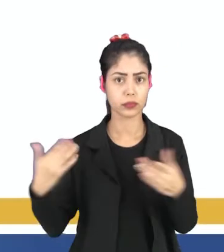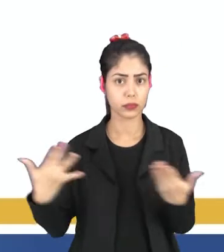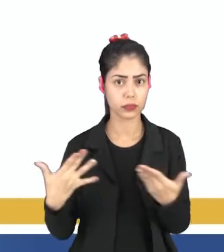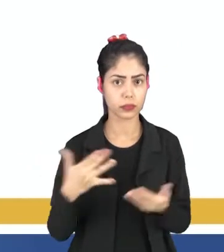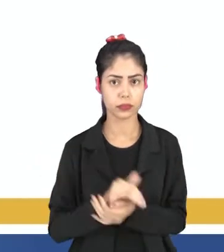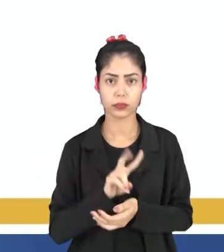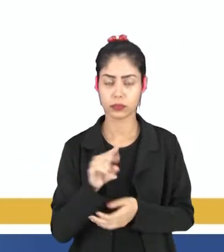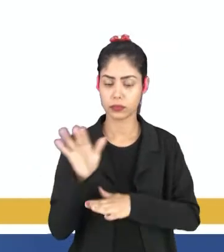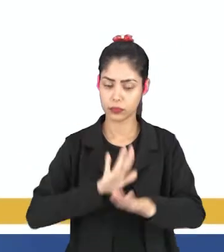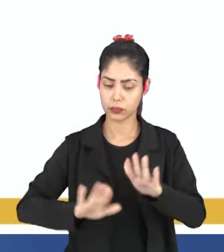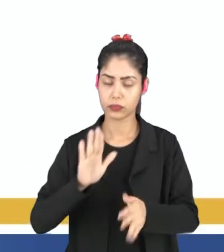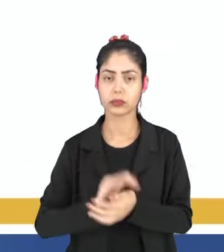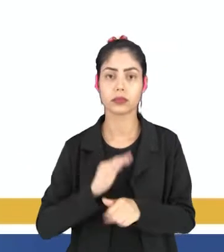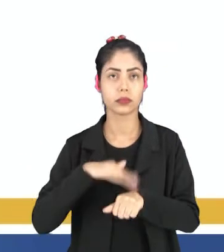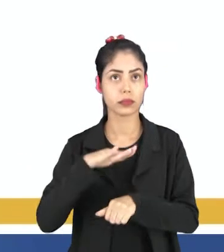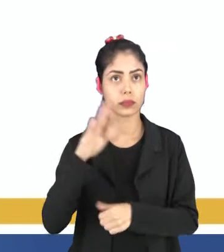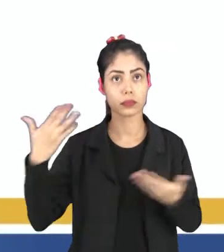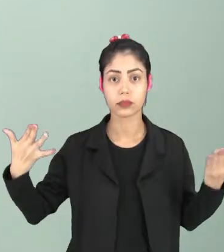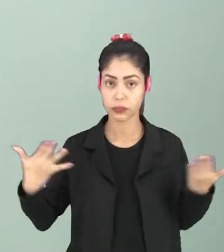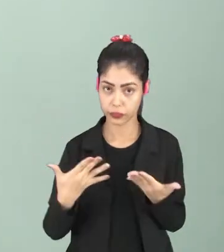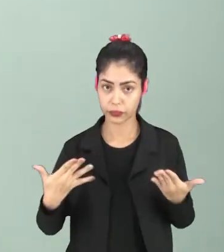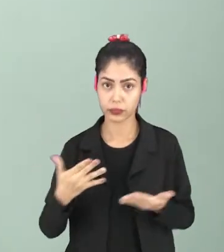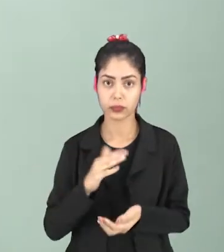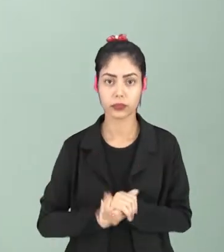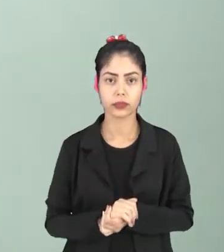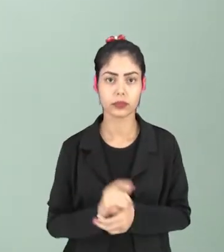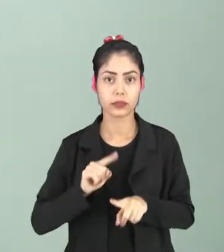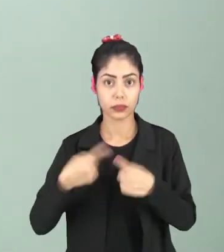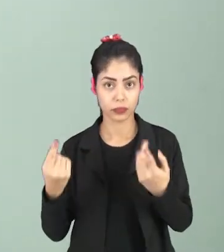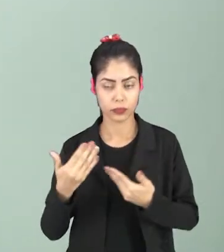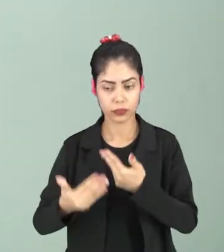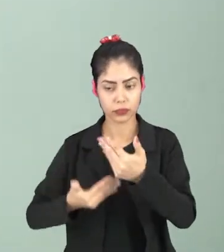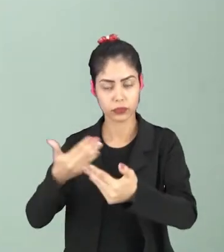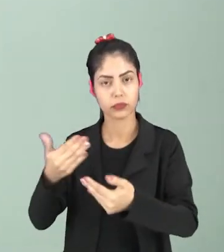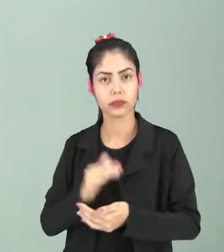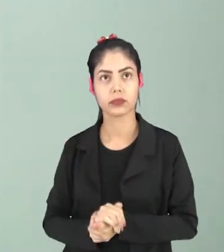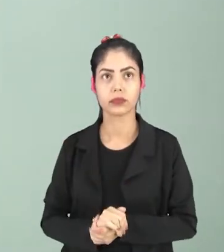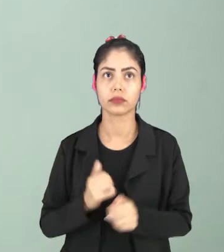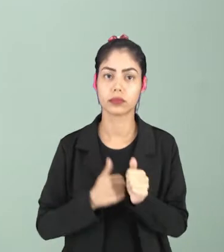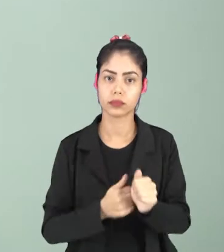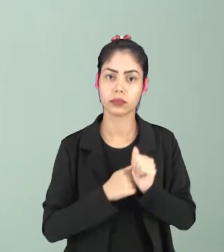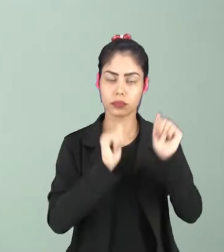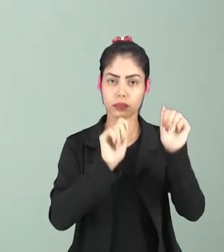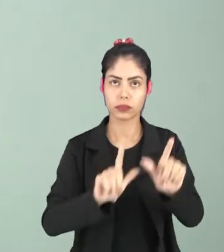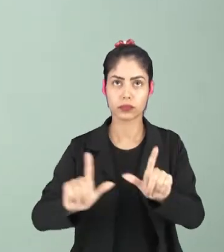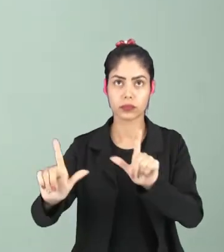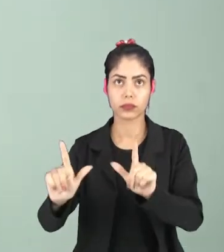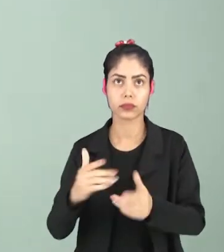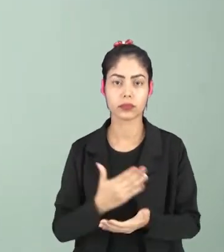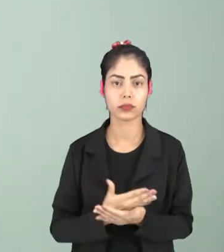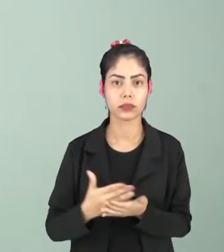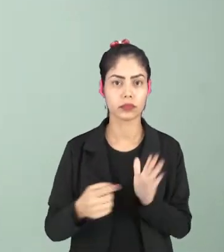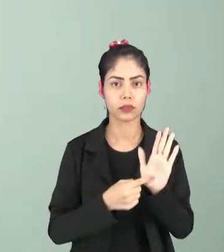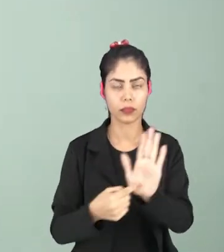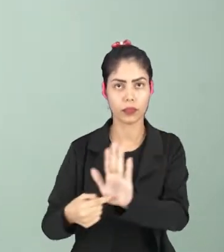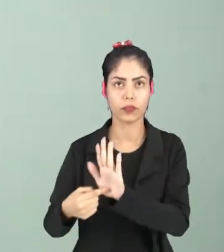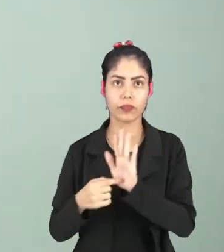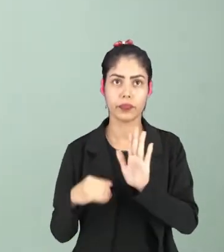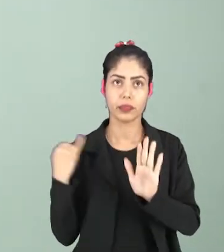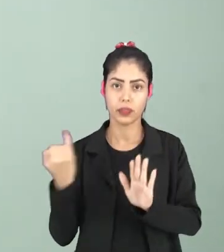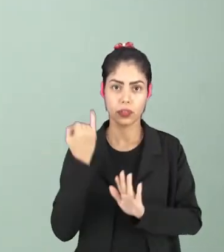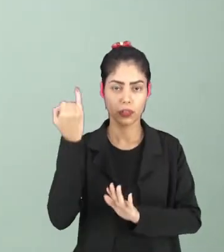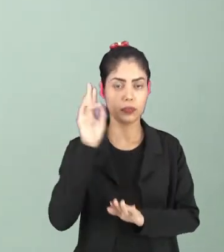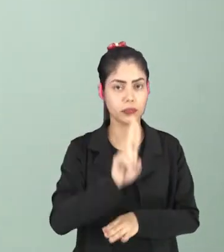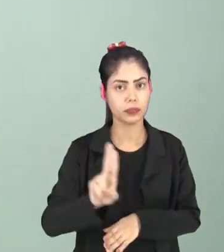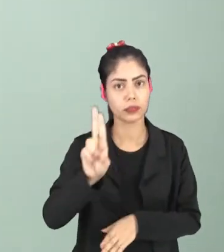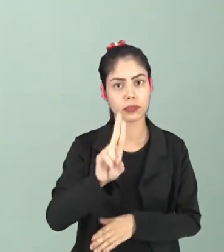métodos de conservação mais atuais, né, mais desenvolvidos. Acompanhe ali comigo, né, eu vou mostrar para vocês os principais